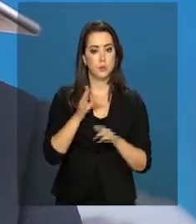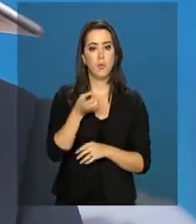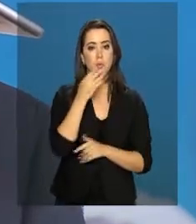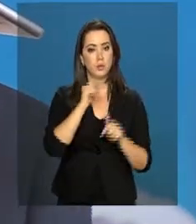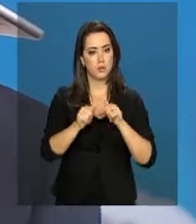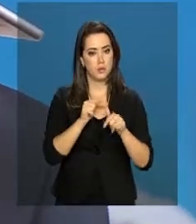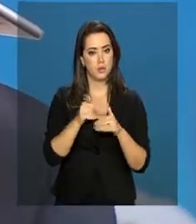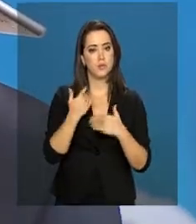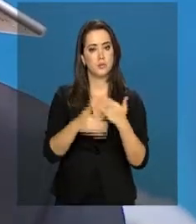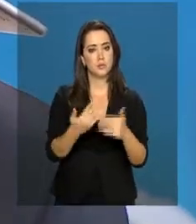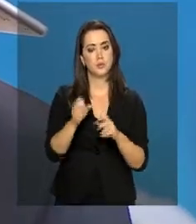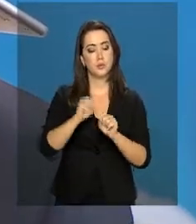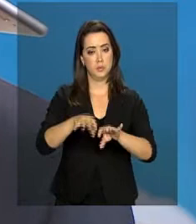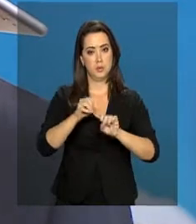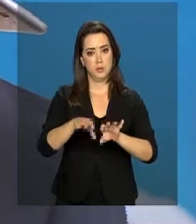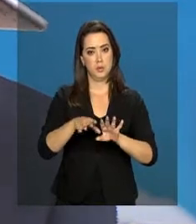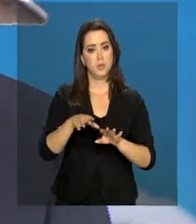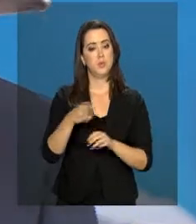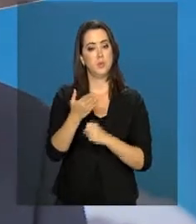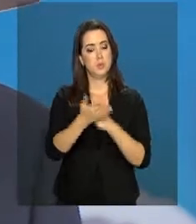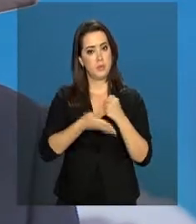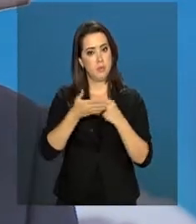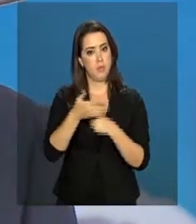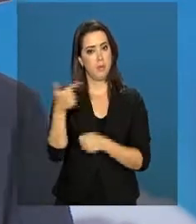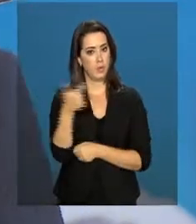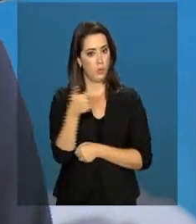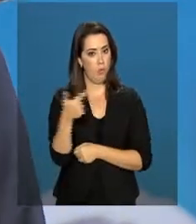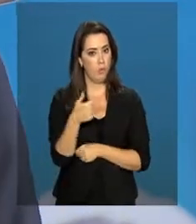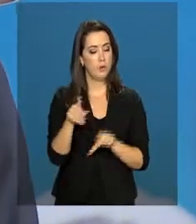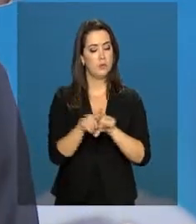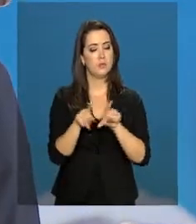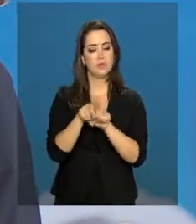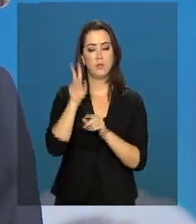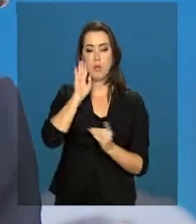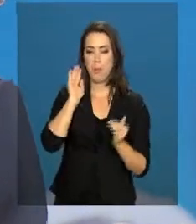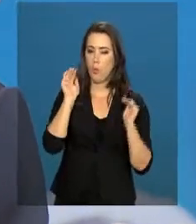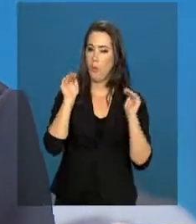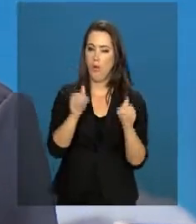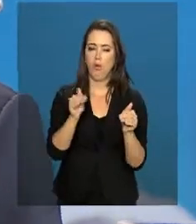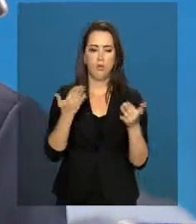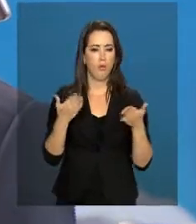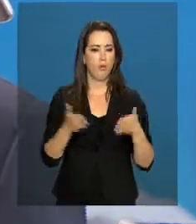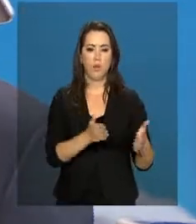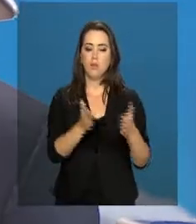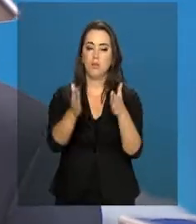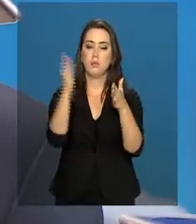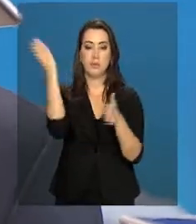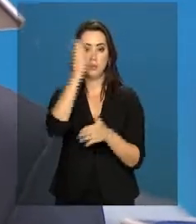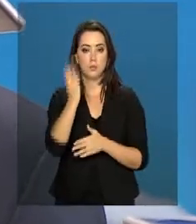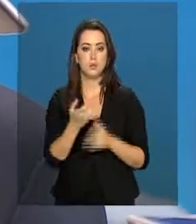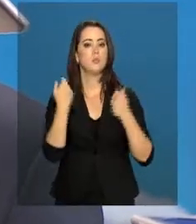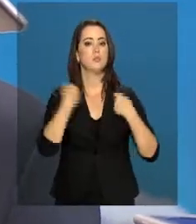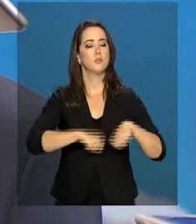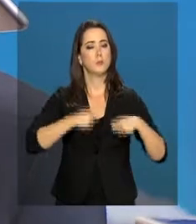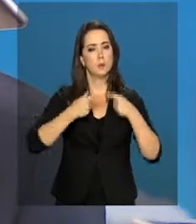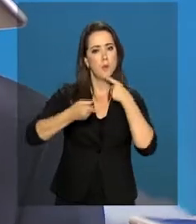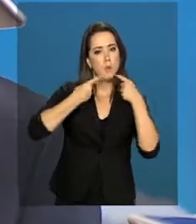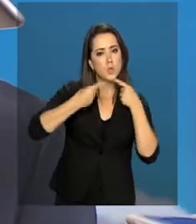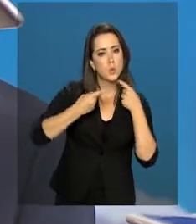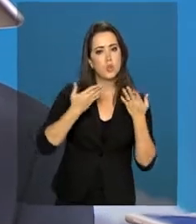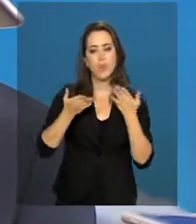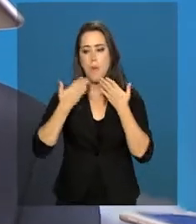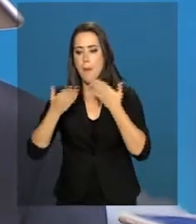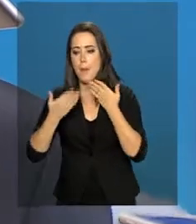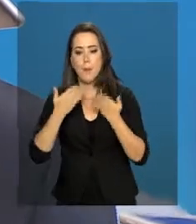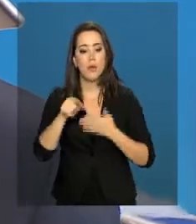práticas para o ensino fundamental 2 é e olhar um caminho para o brasil que precisamos discutir ouvir